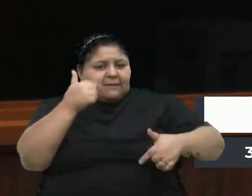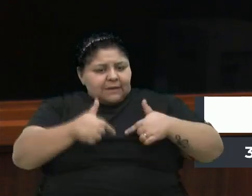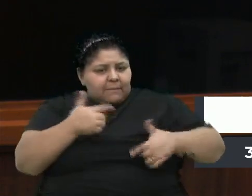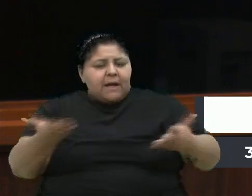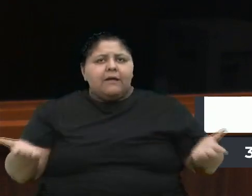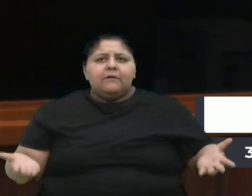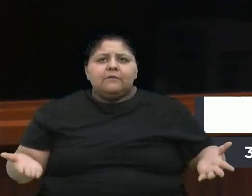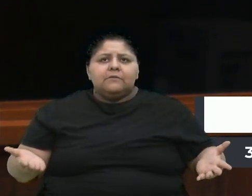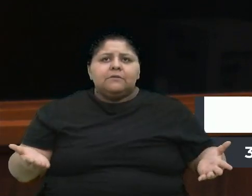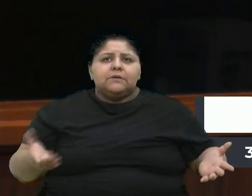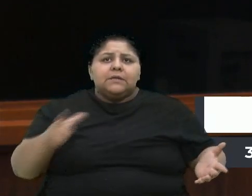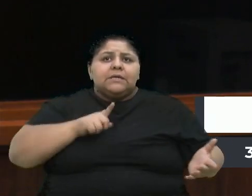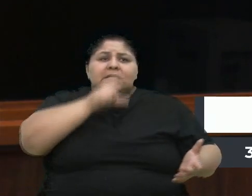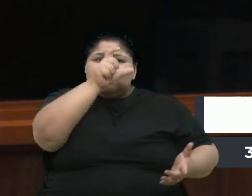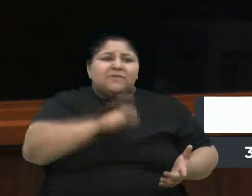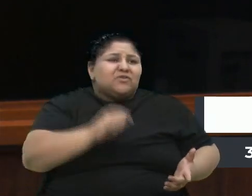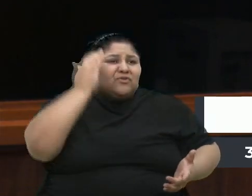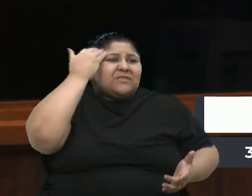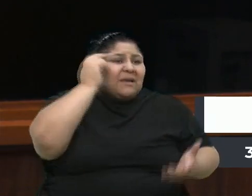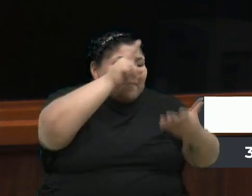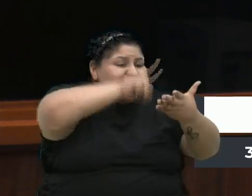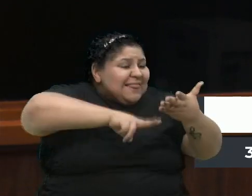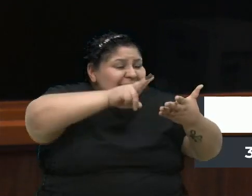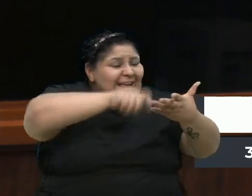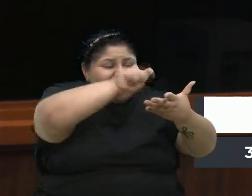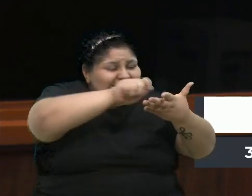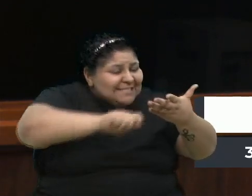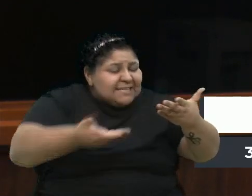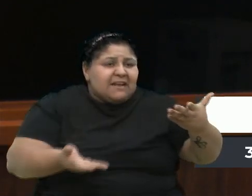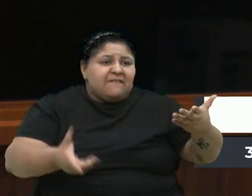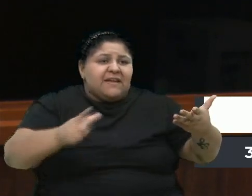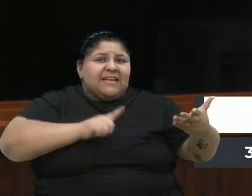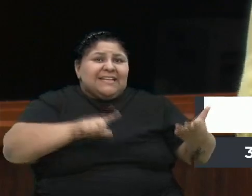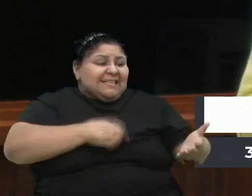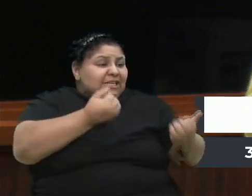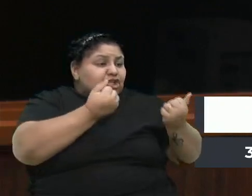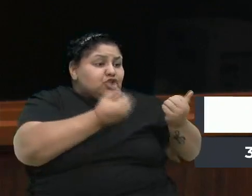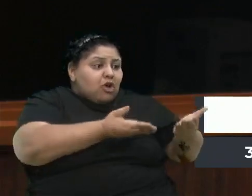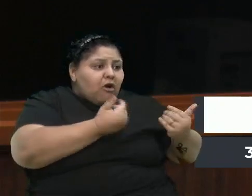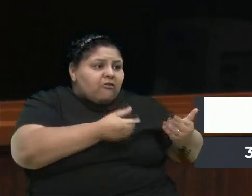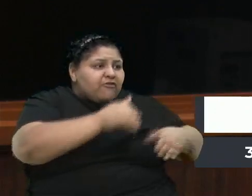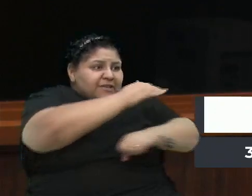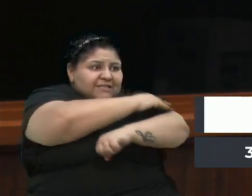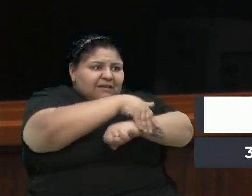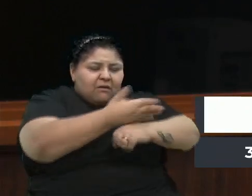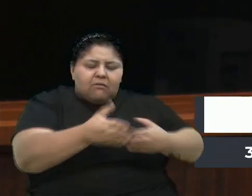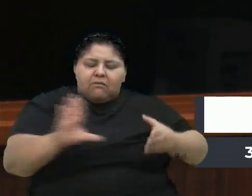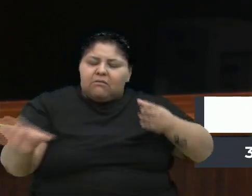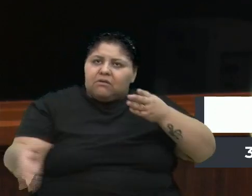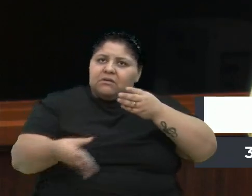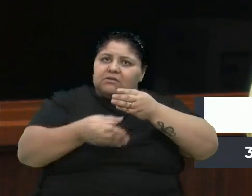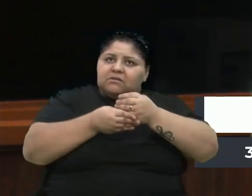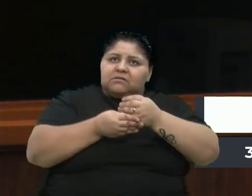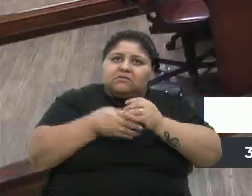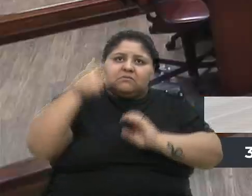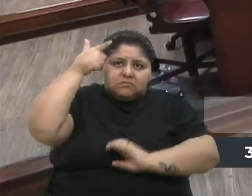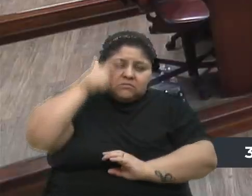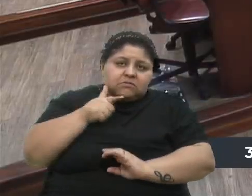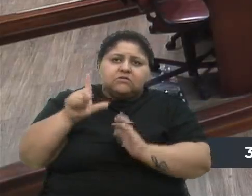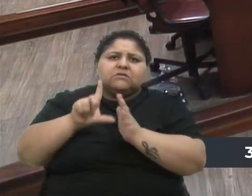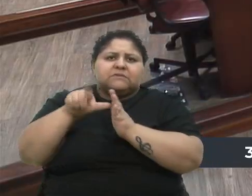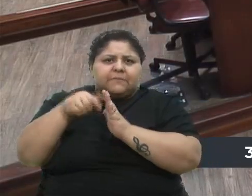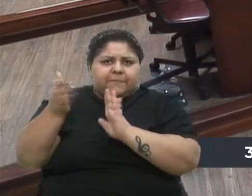gente que não sabe ler, que não sabe escrever, tem jovens na rua. Sua parte, vereador Lucas, depois não